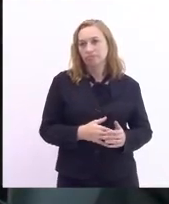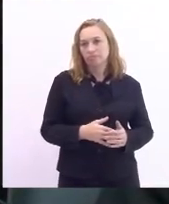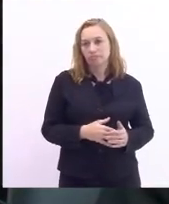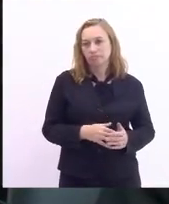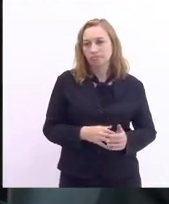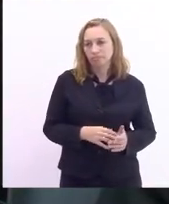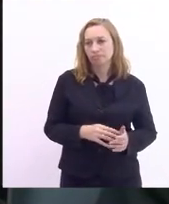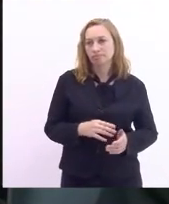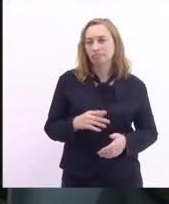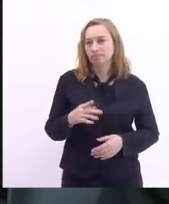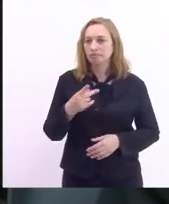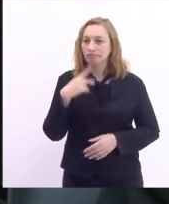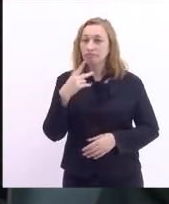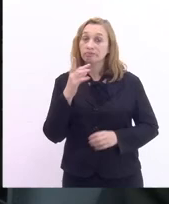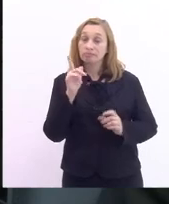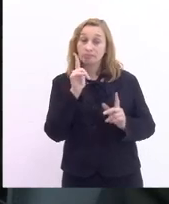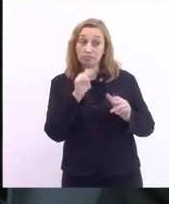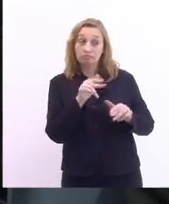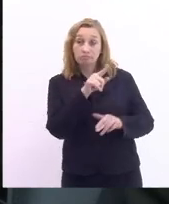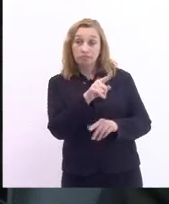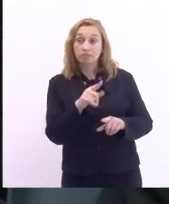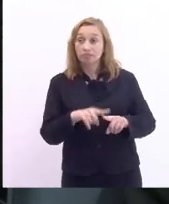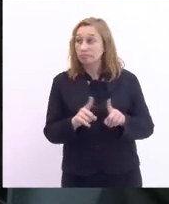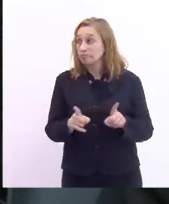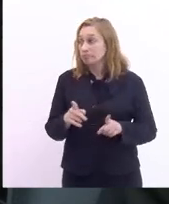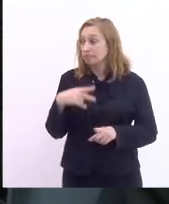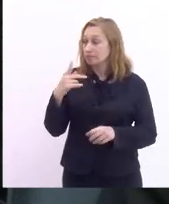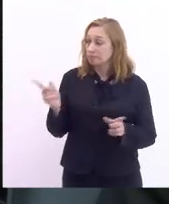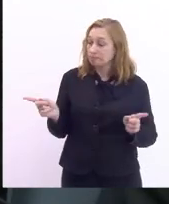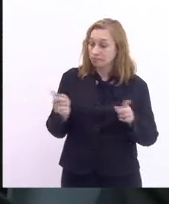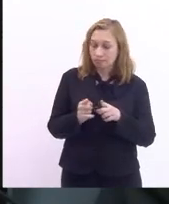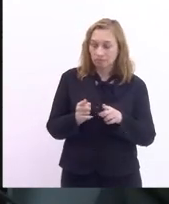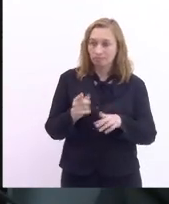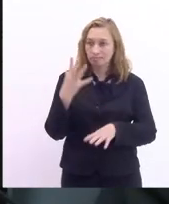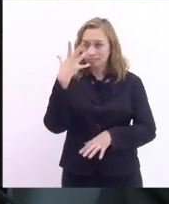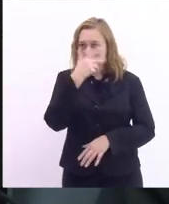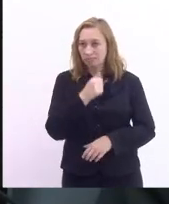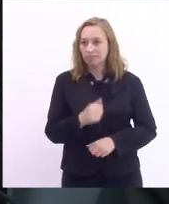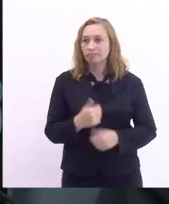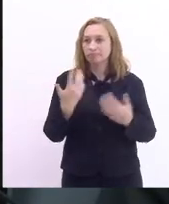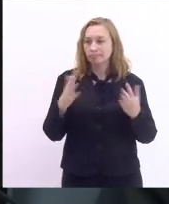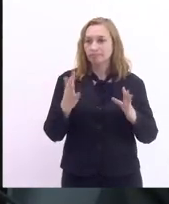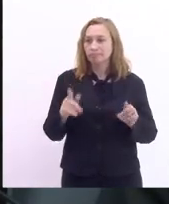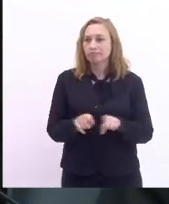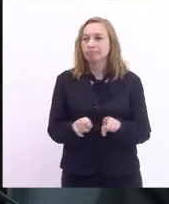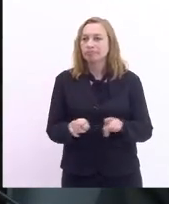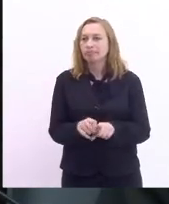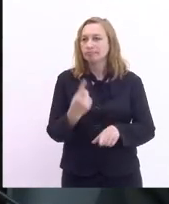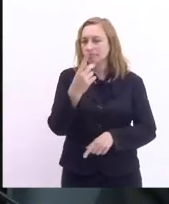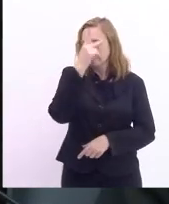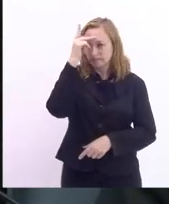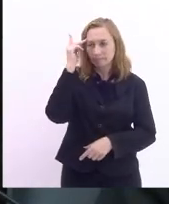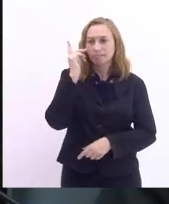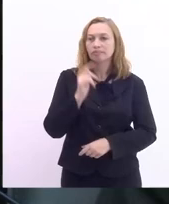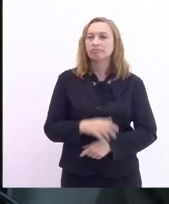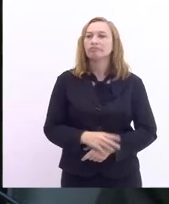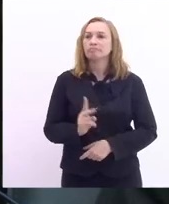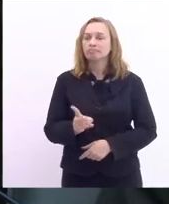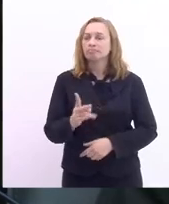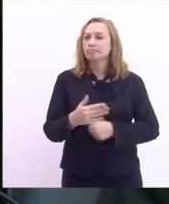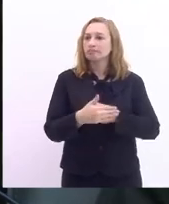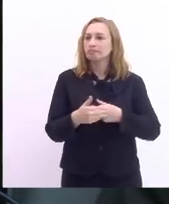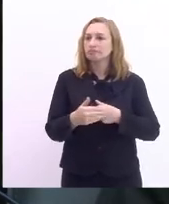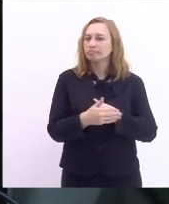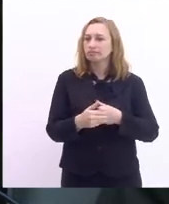Sérgio não vai ser também falado como ele falou mas eu vou tentar fazer bonito aqui eu gostaria de saudar também uma pessoa que sempre